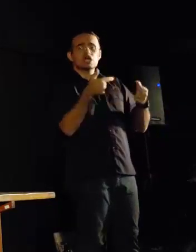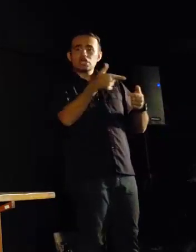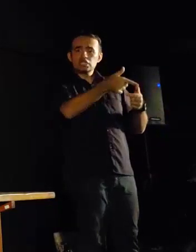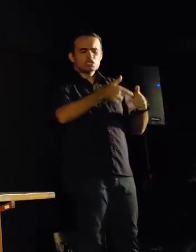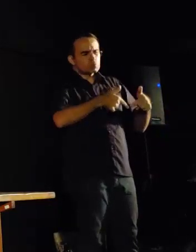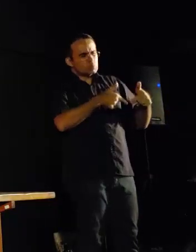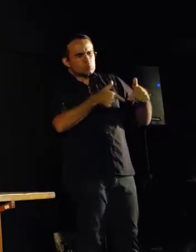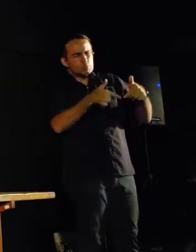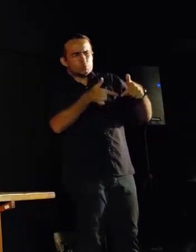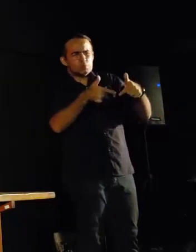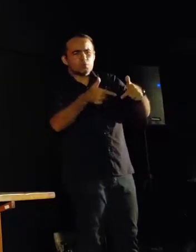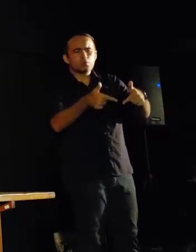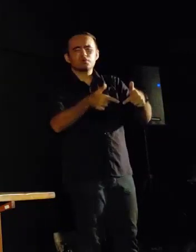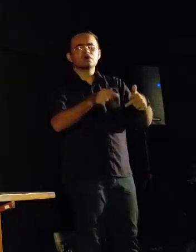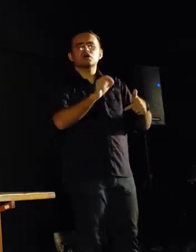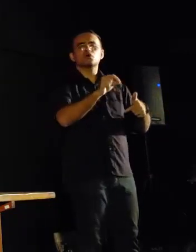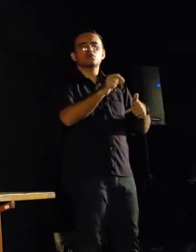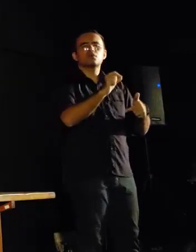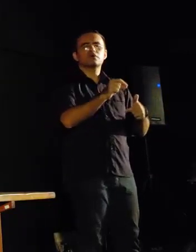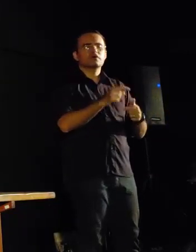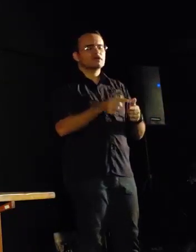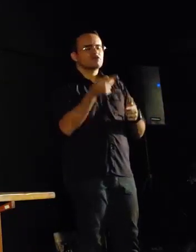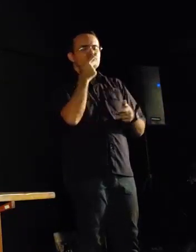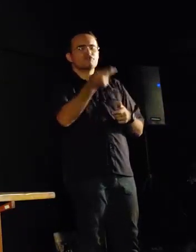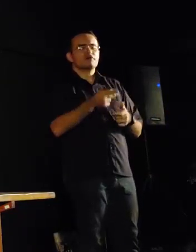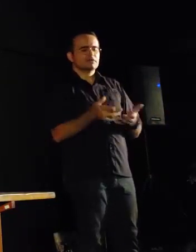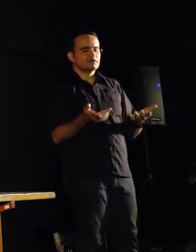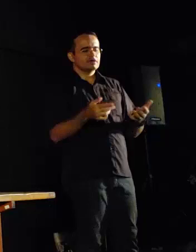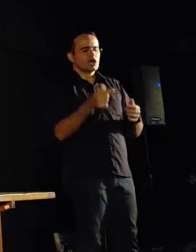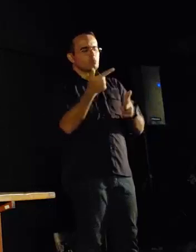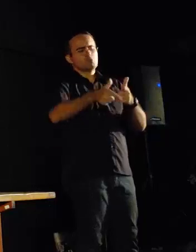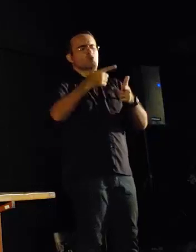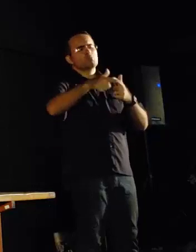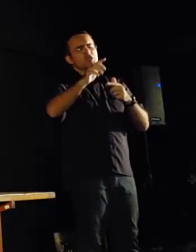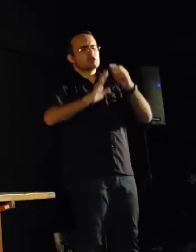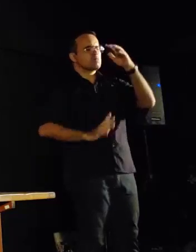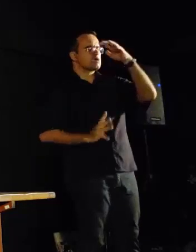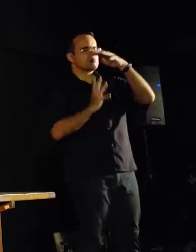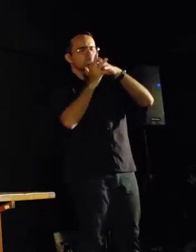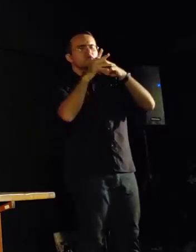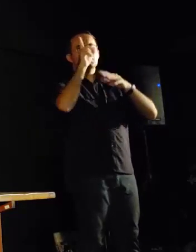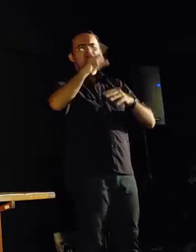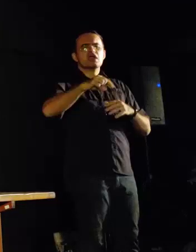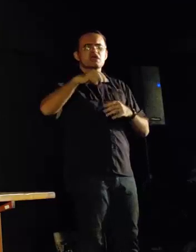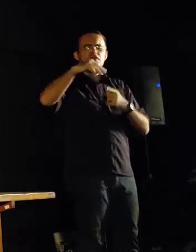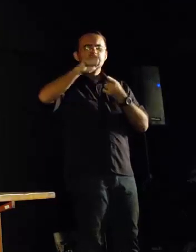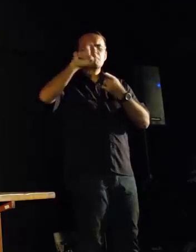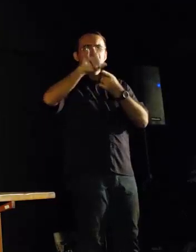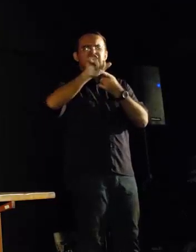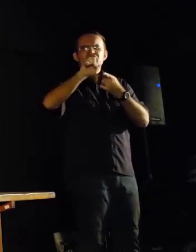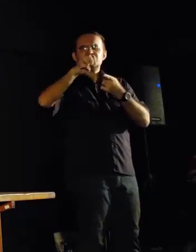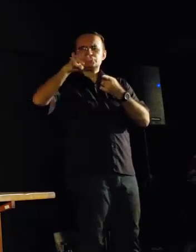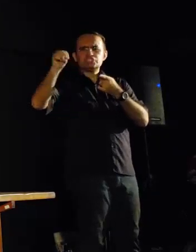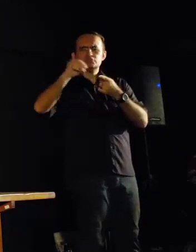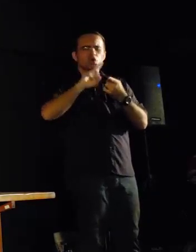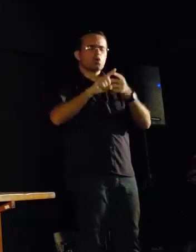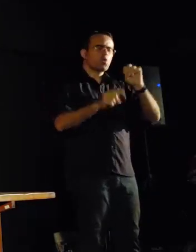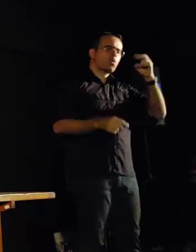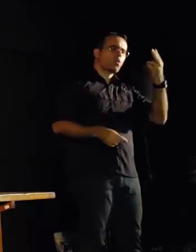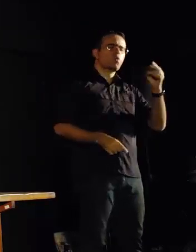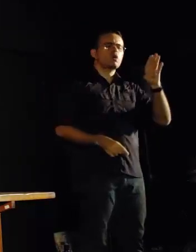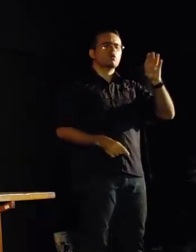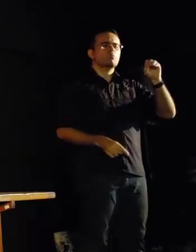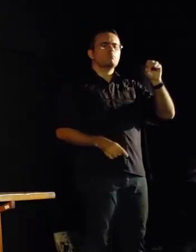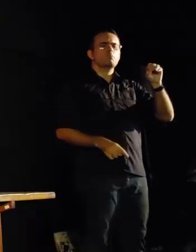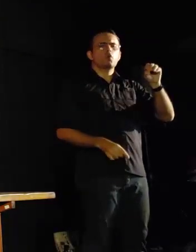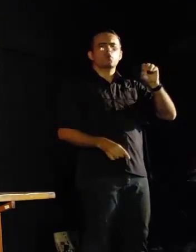contas, sabe, o problema maior do Brasil é o marxismo cultural, qualquer coisa, o bolchevismo cultural, qualquer coisa